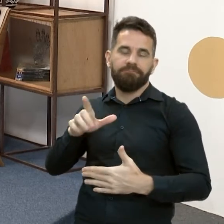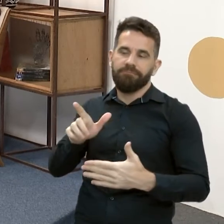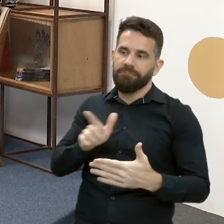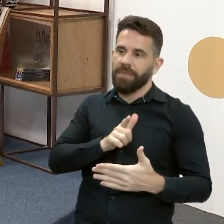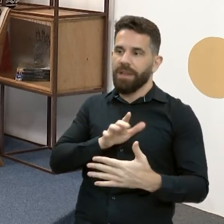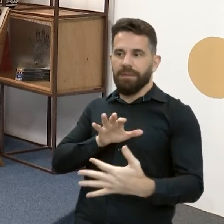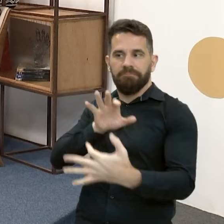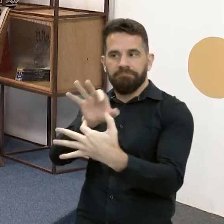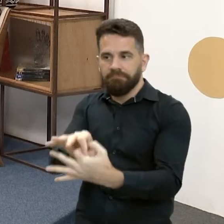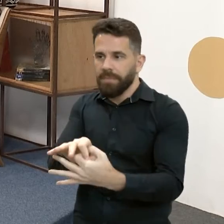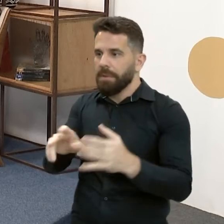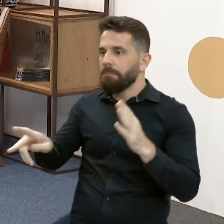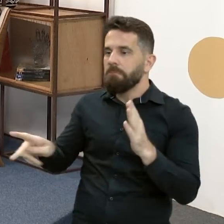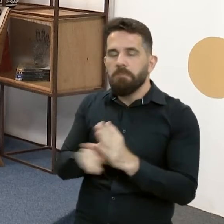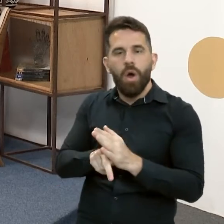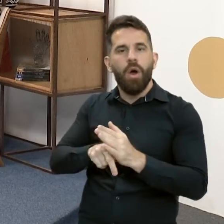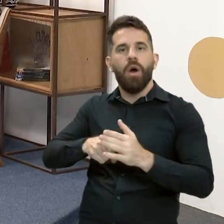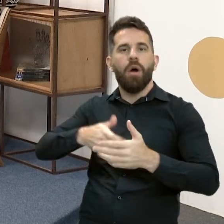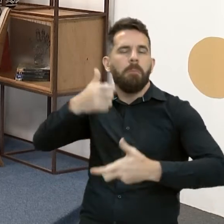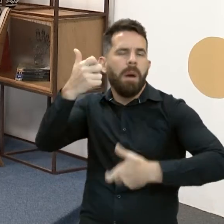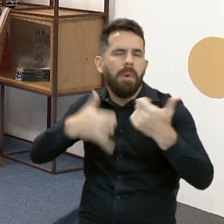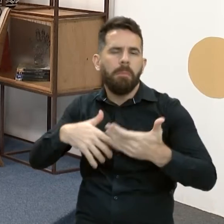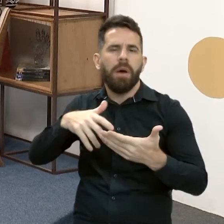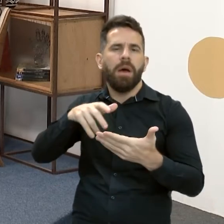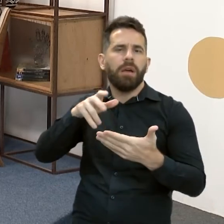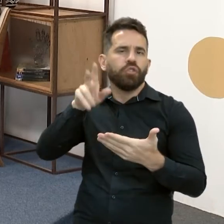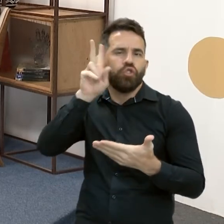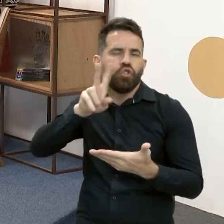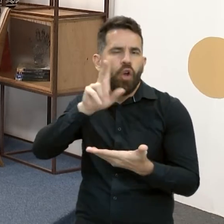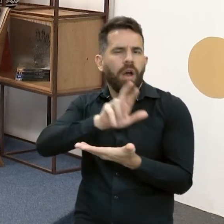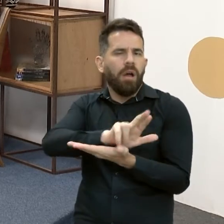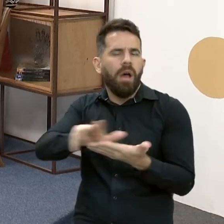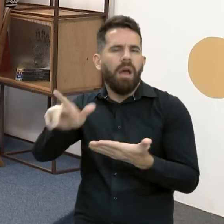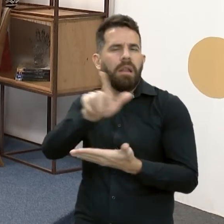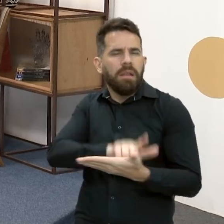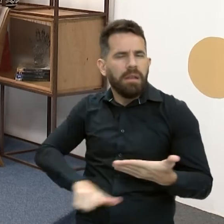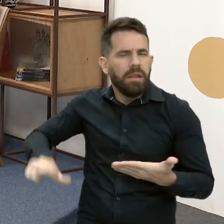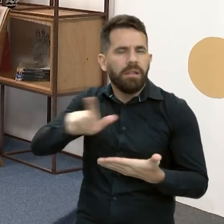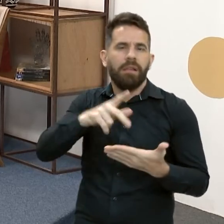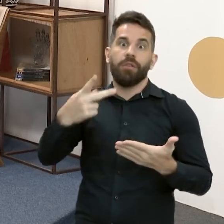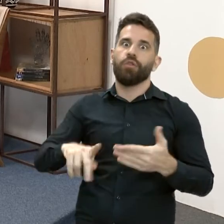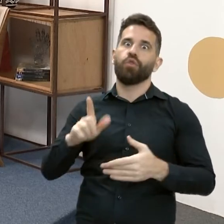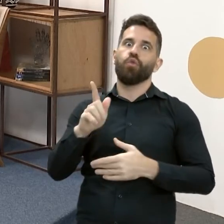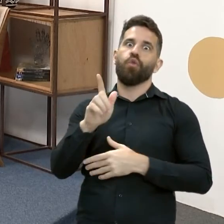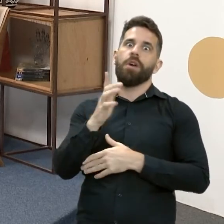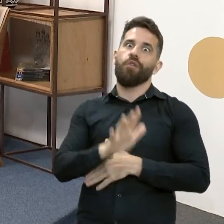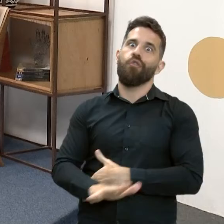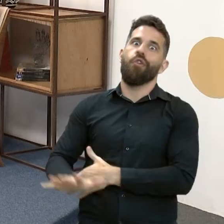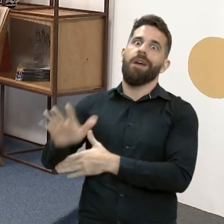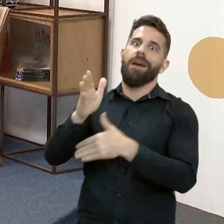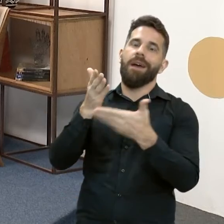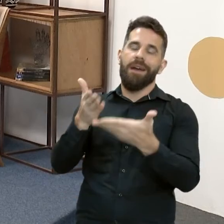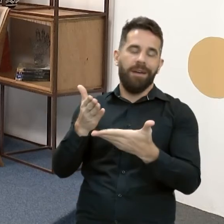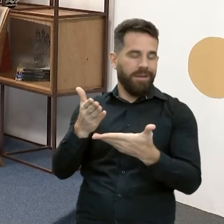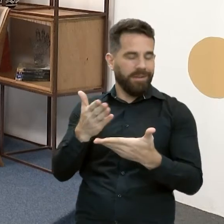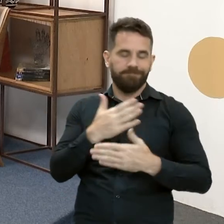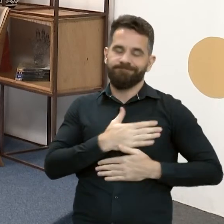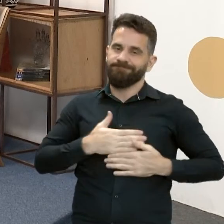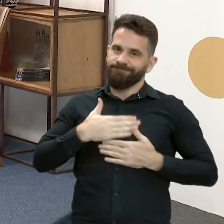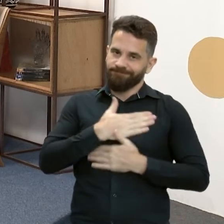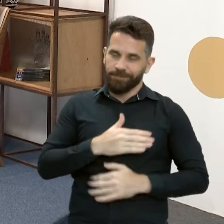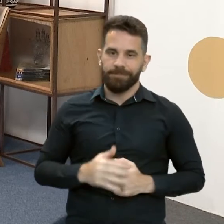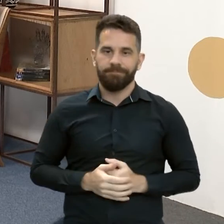Goiano, é uma maravilha, é muito bom, é gratificante. E é isso, antes de encerrar o